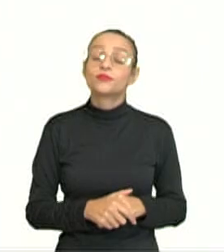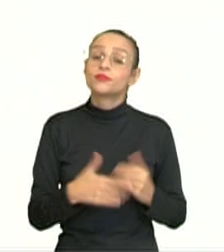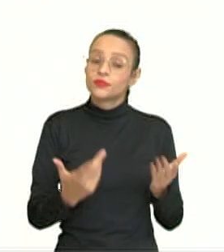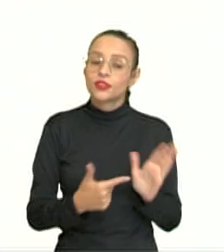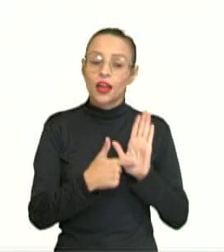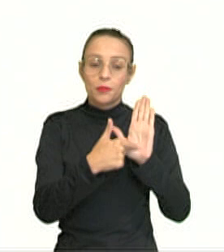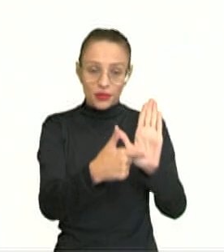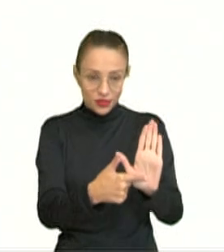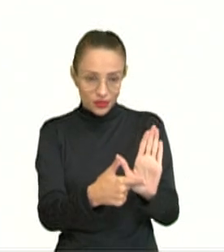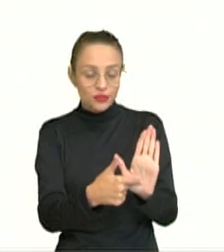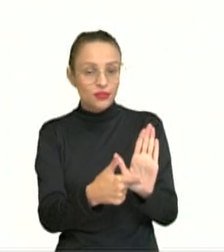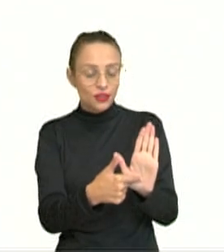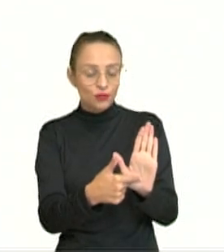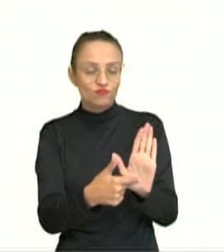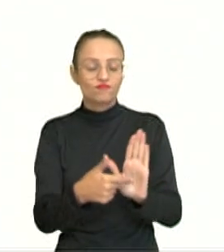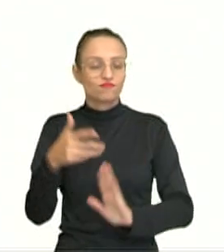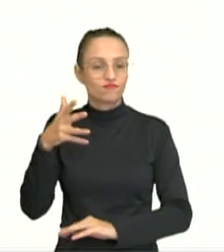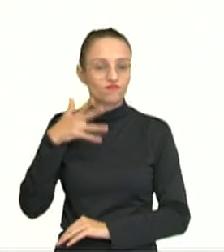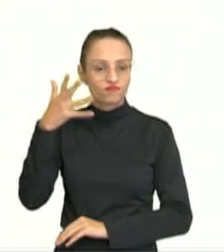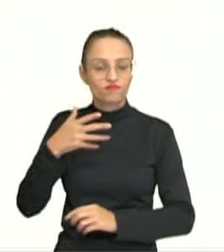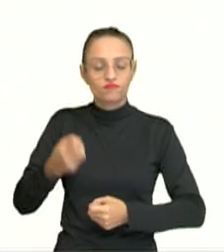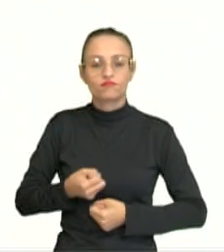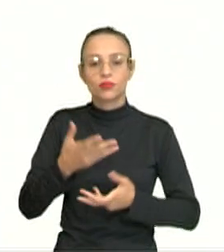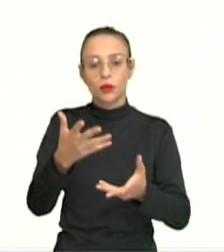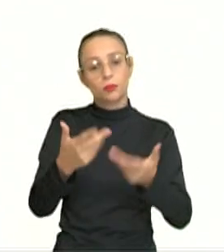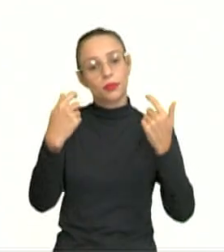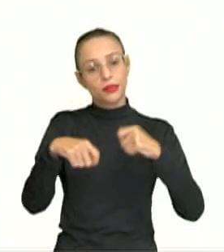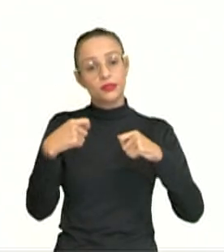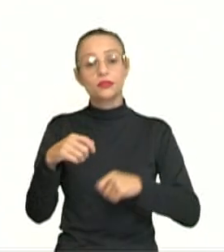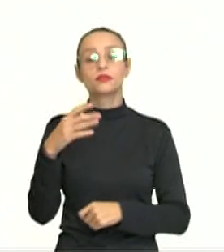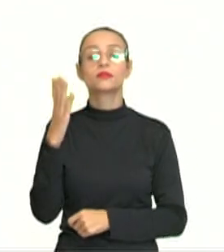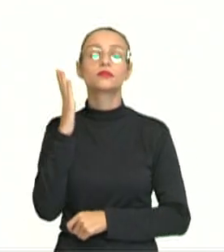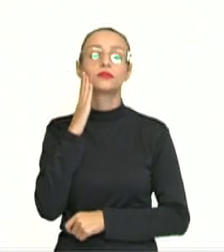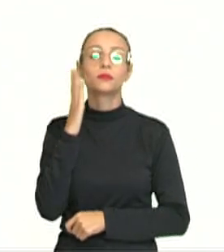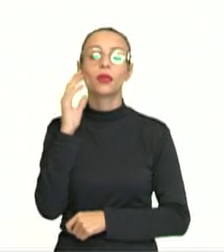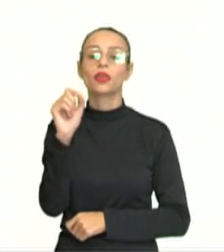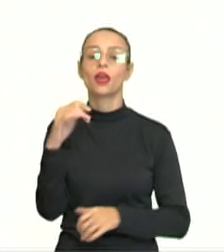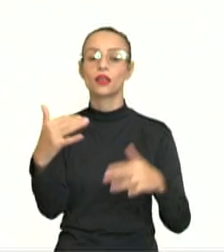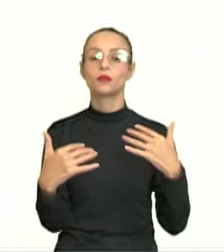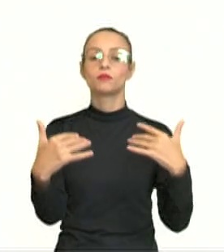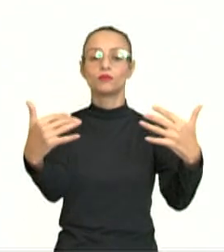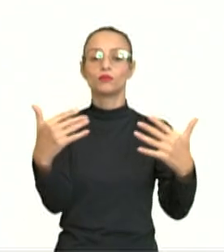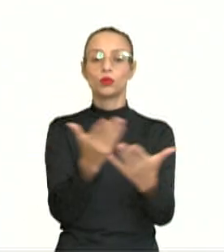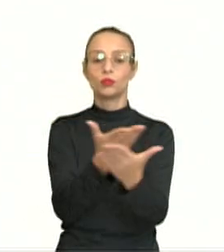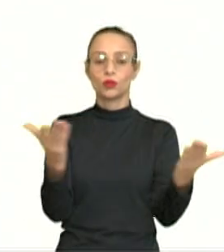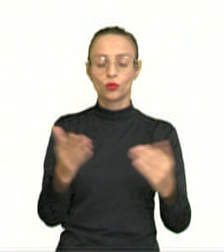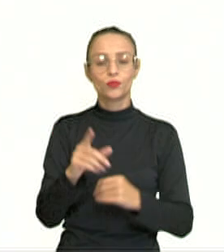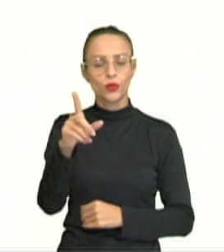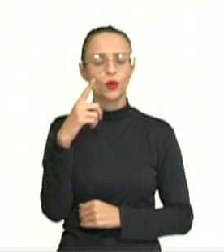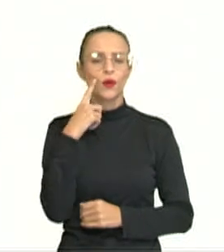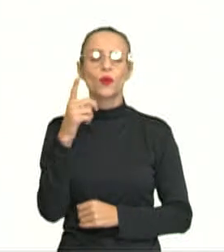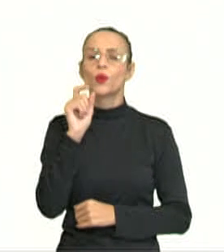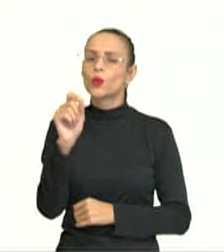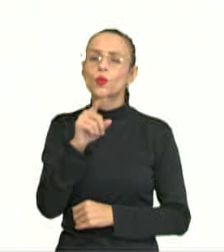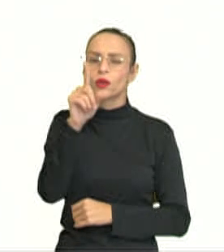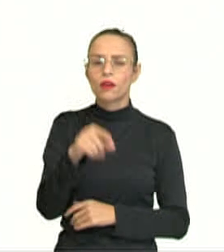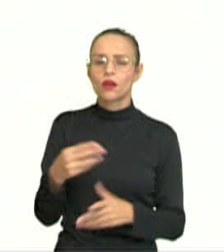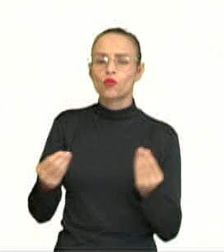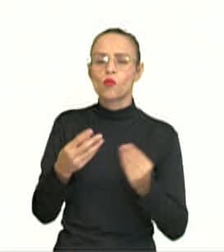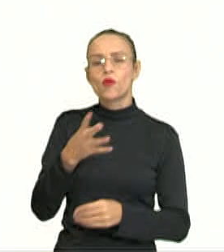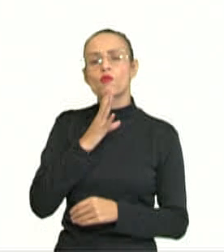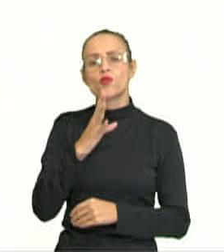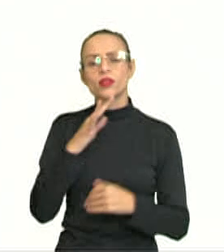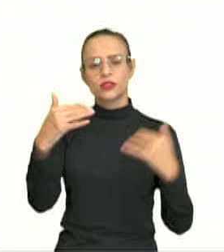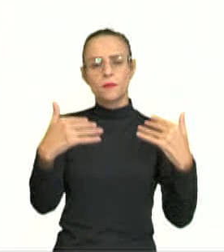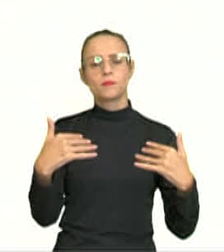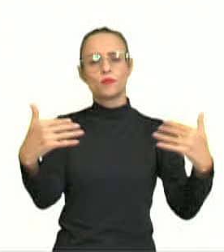apresentação oral, é importante conhecer um pouco do público que assistirá à nossa apresentação. Vamos justificar isso. O que seria conhecer